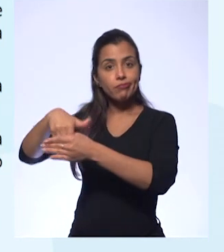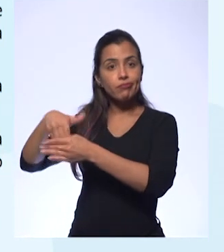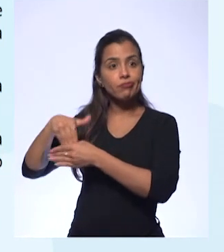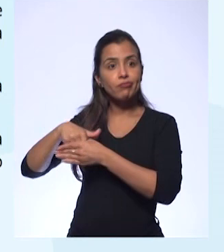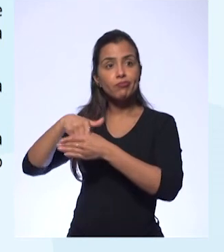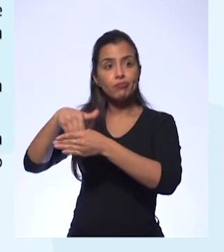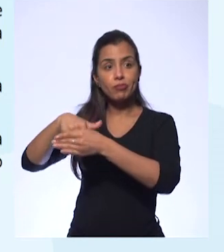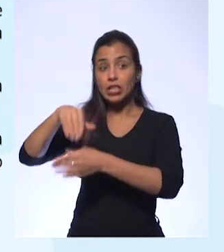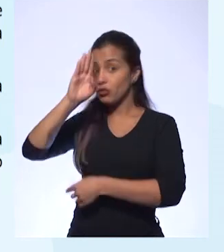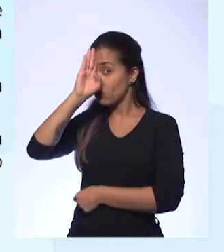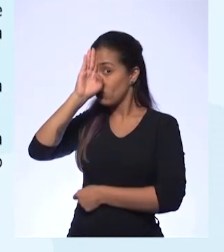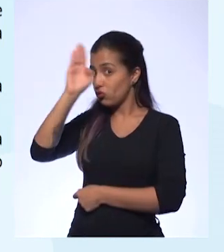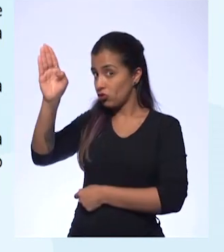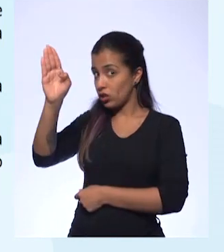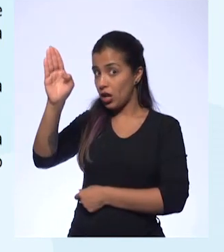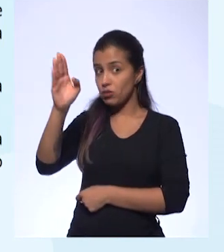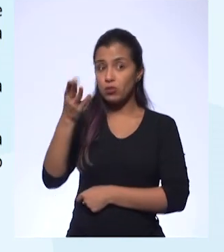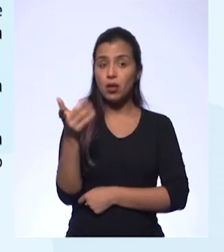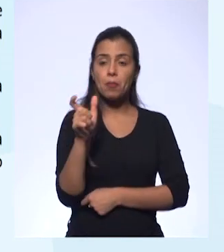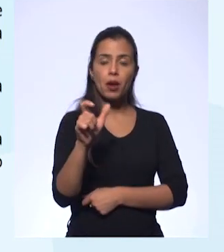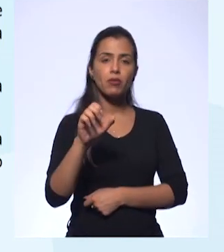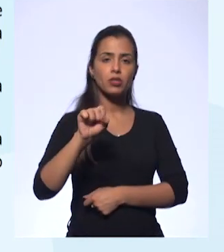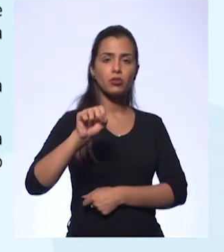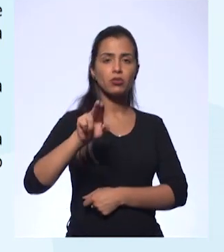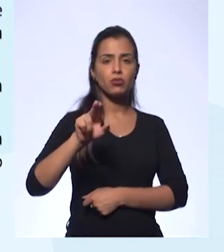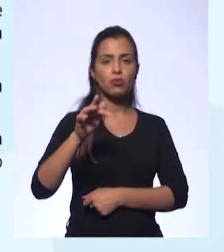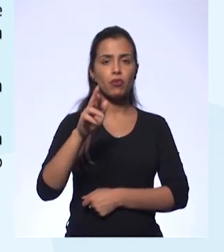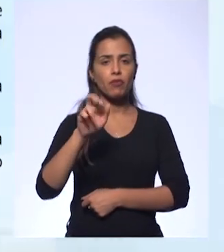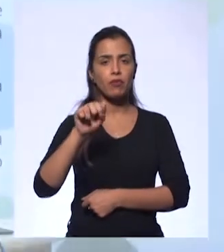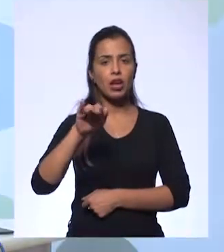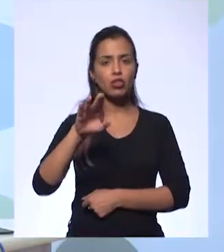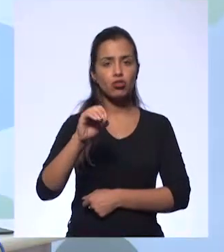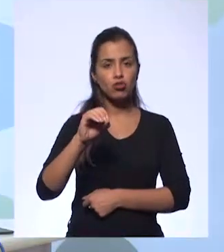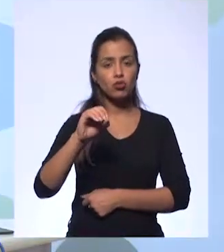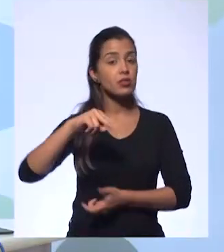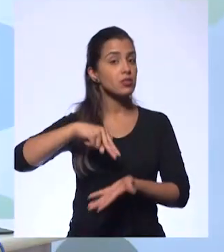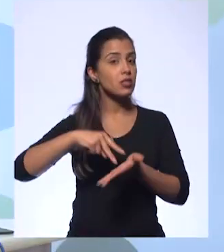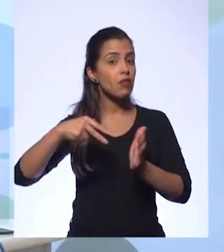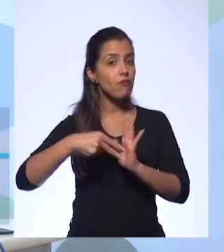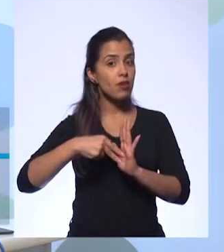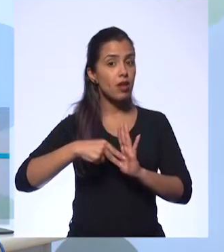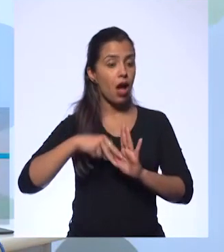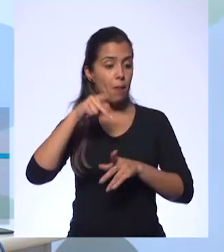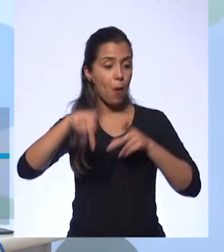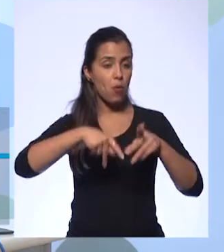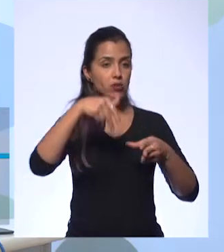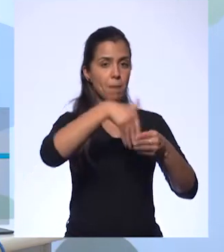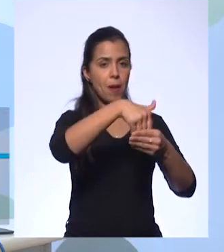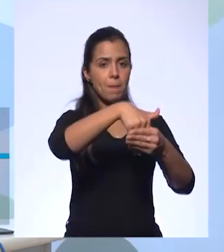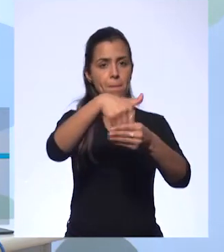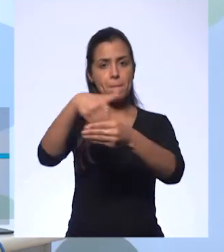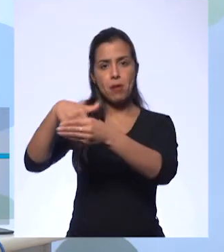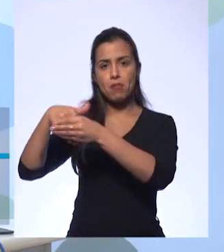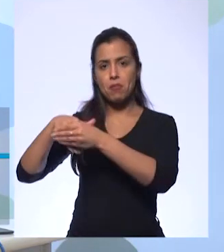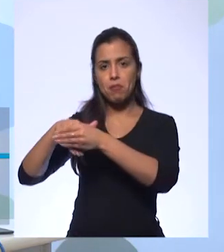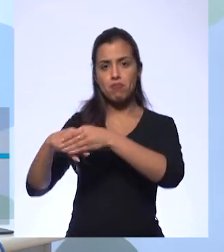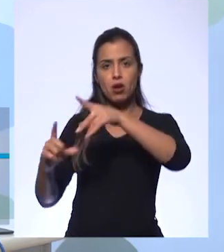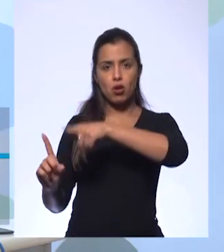sufrágio direto. Quando fala sufrágio direto, é a eleição da população, tá? Até quem